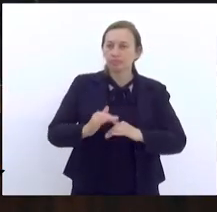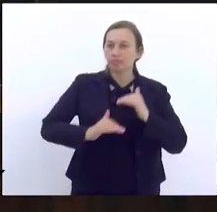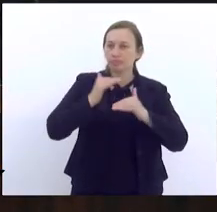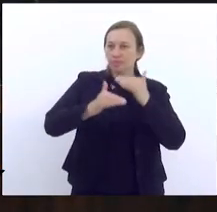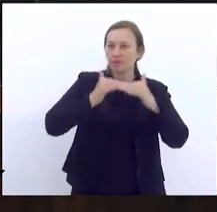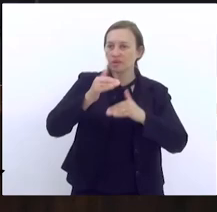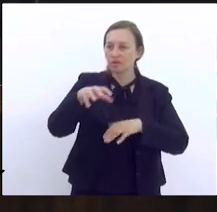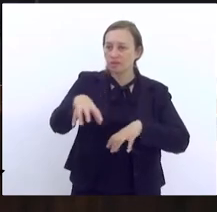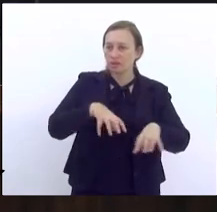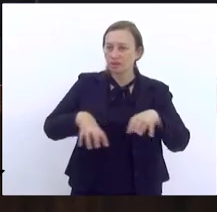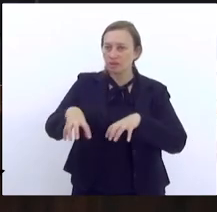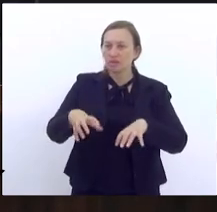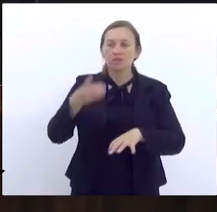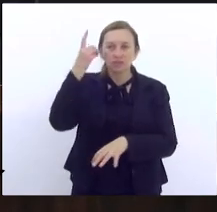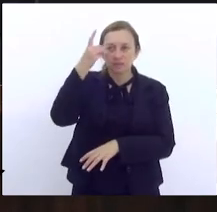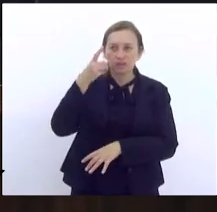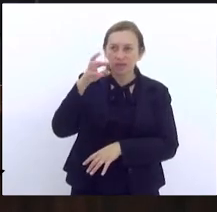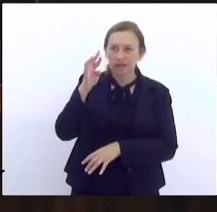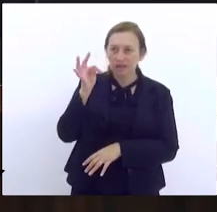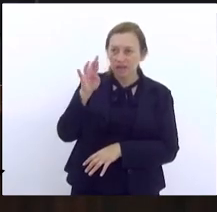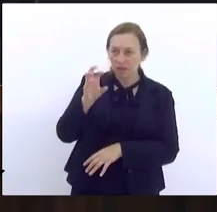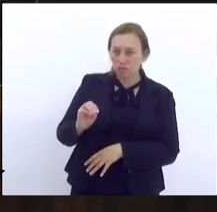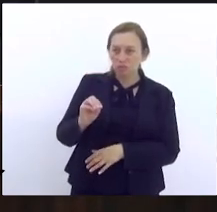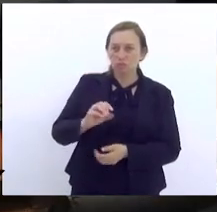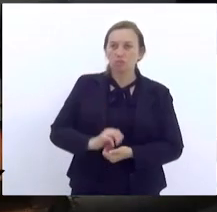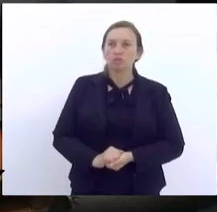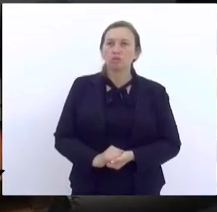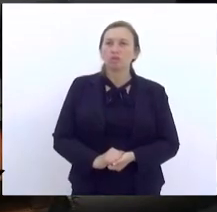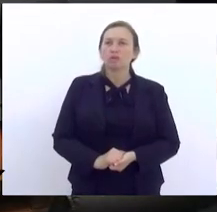Regional Deputado Renato Machado